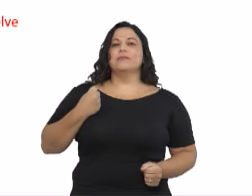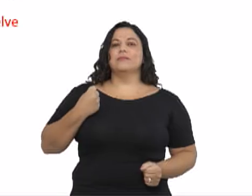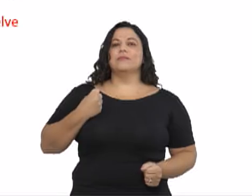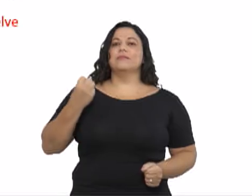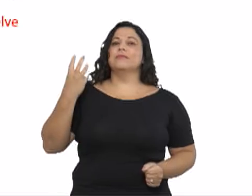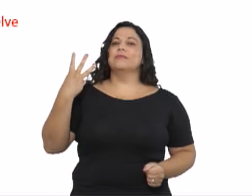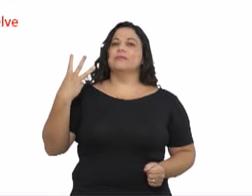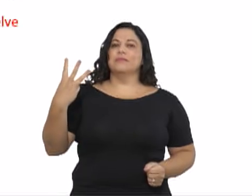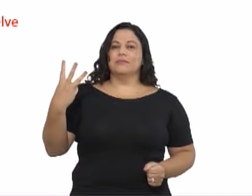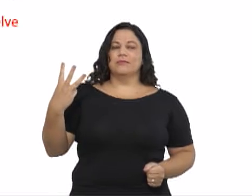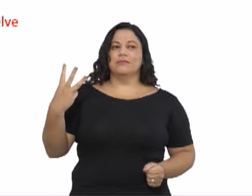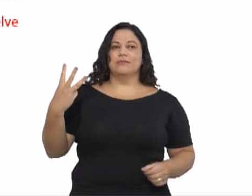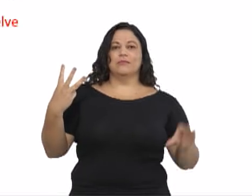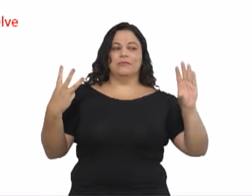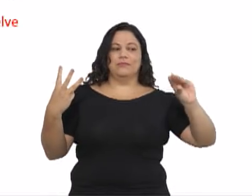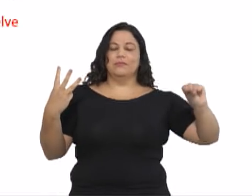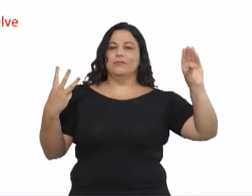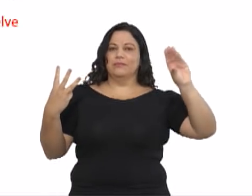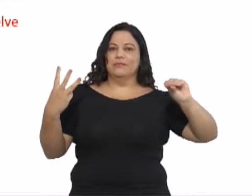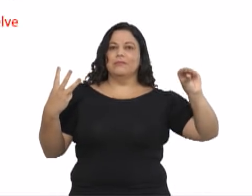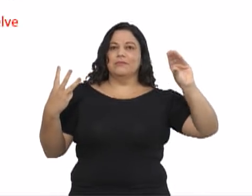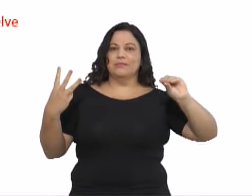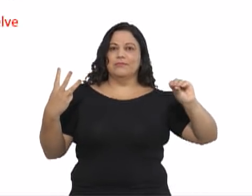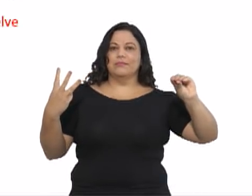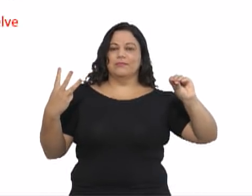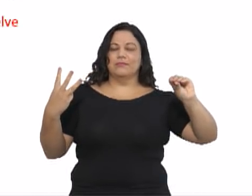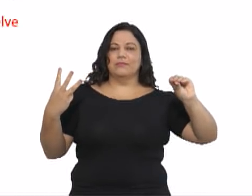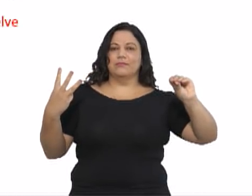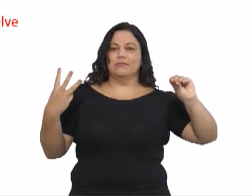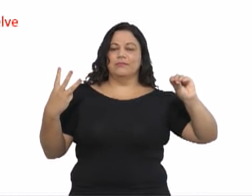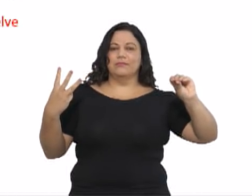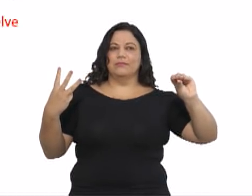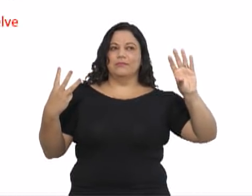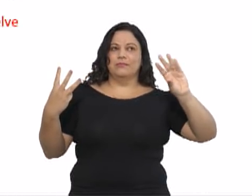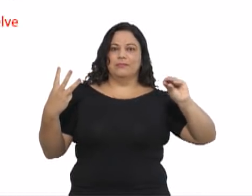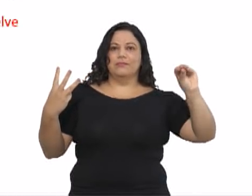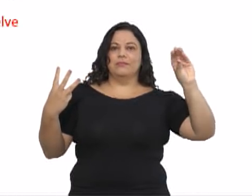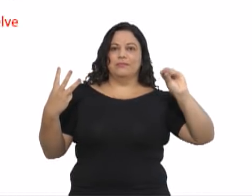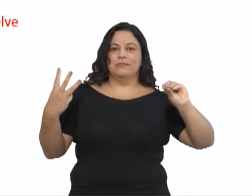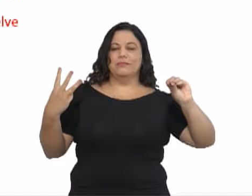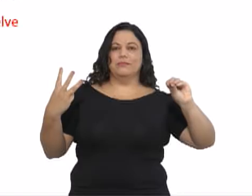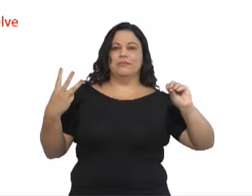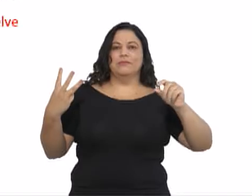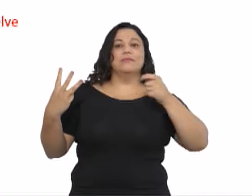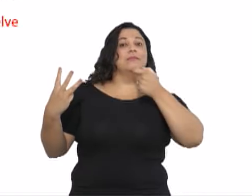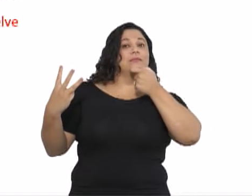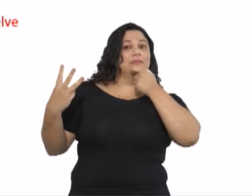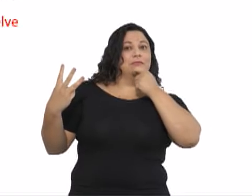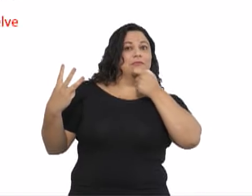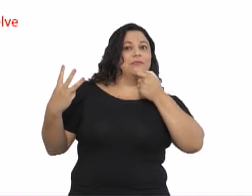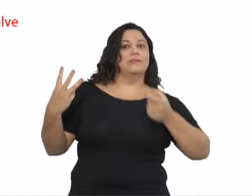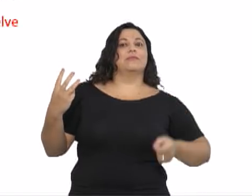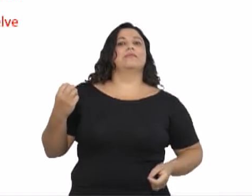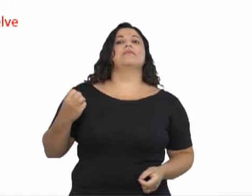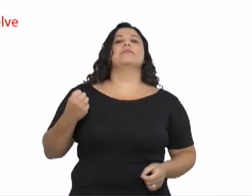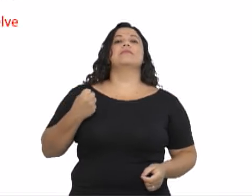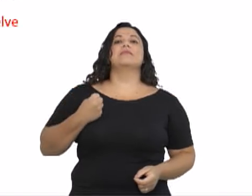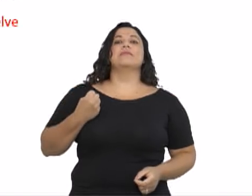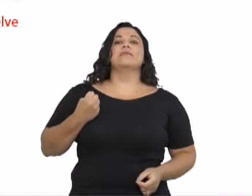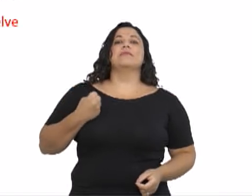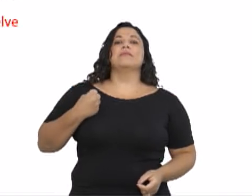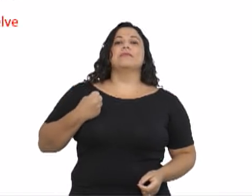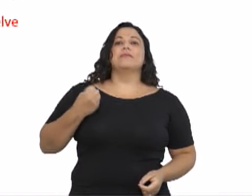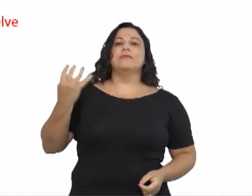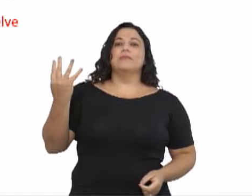Número 3. Three. Number 3. Número 4.